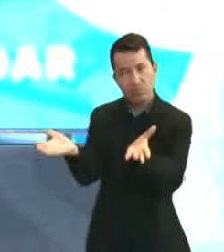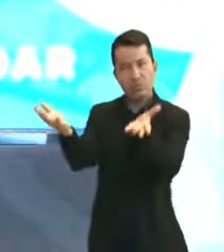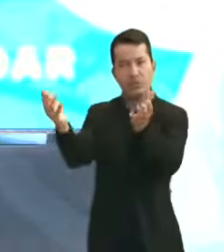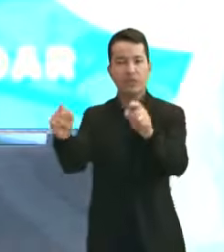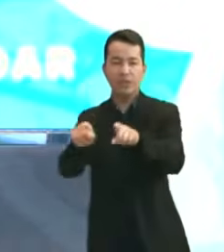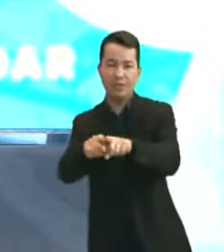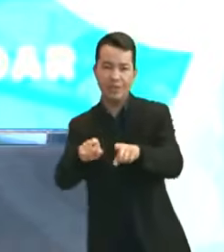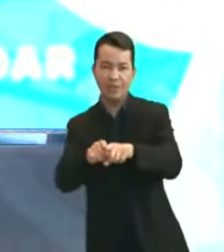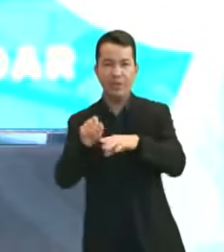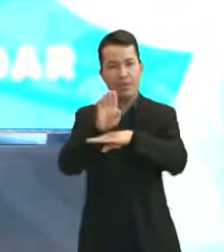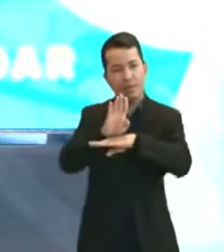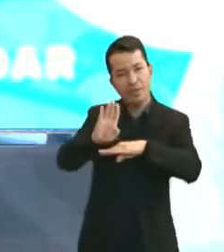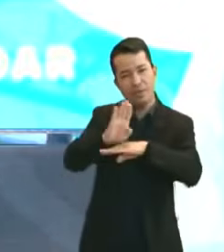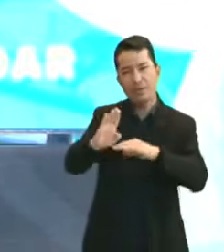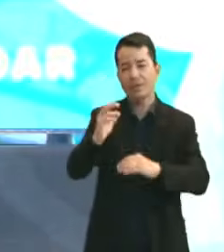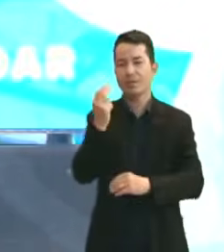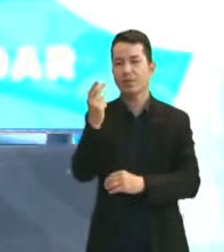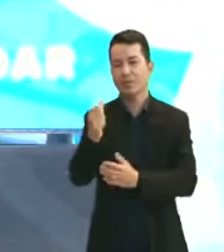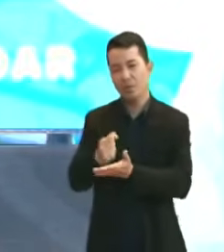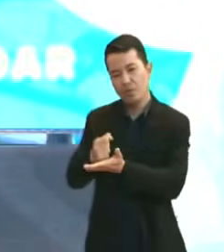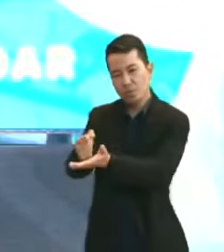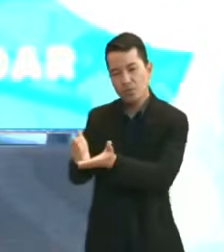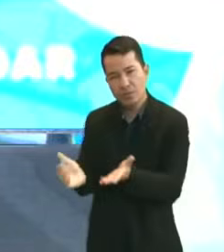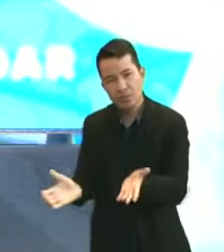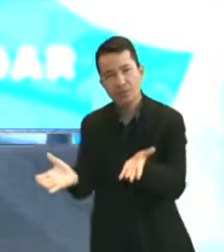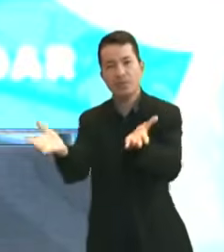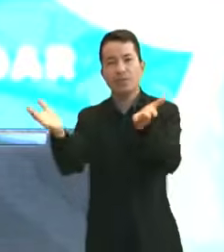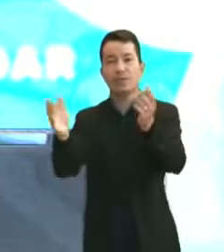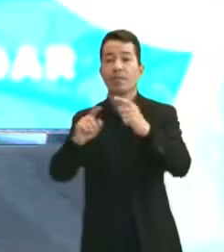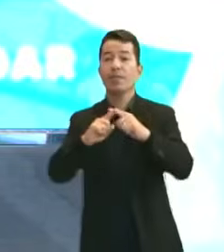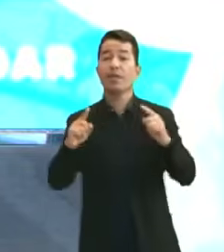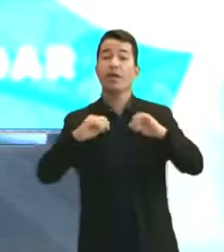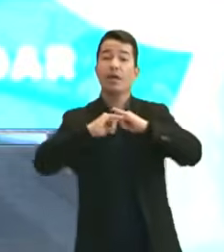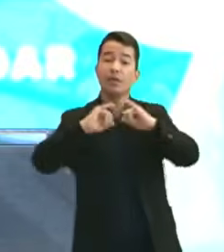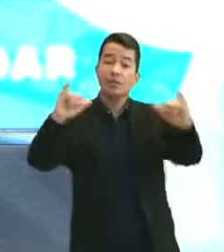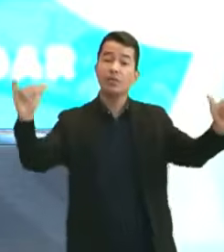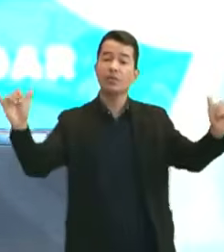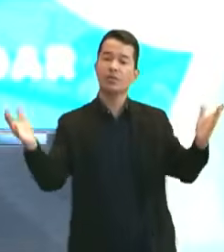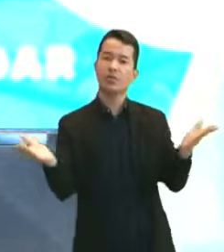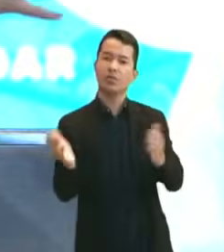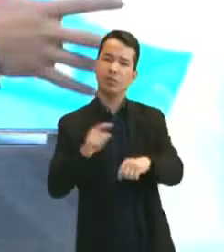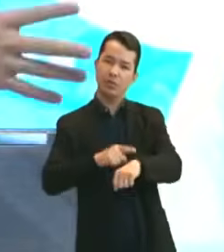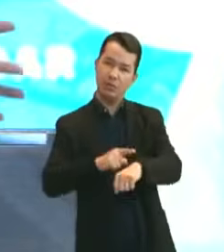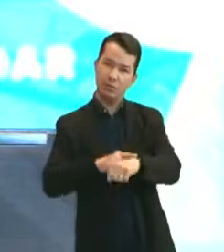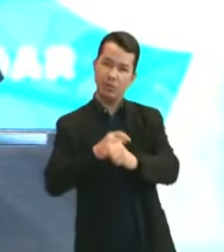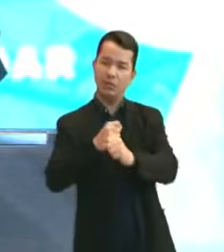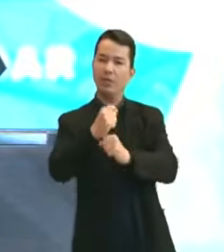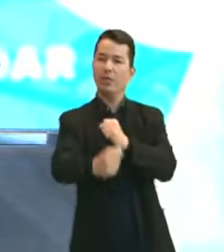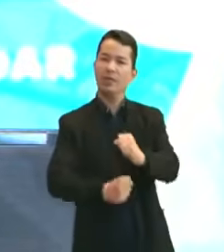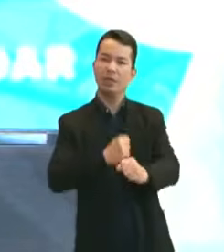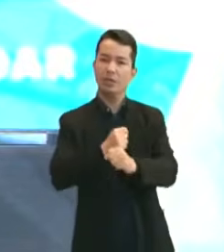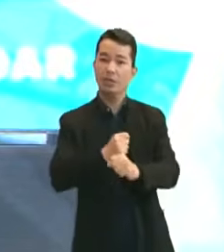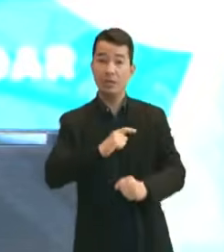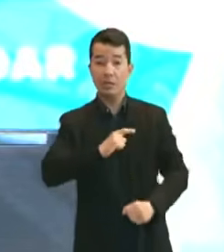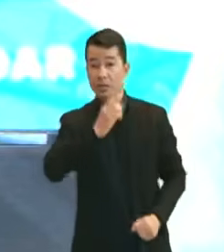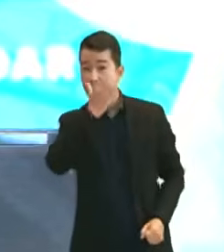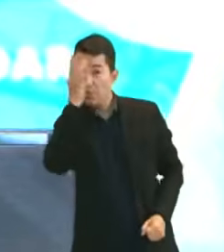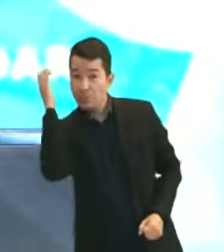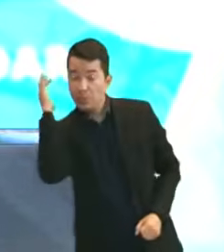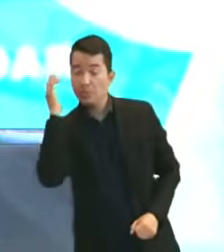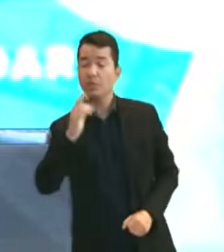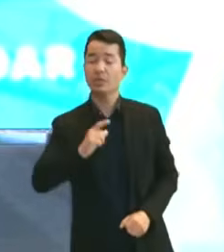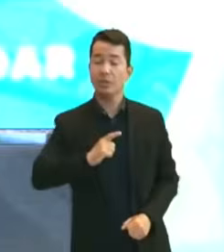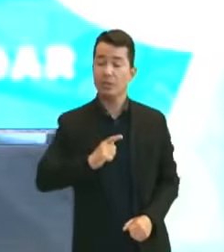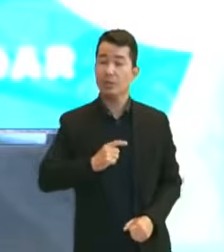de Barnabé como igreja. E olha, eu quero te dizer, essa é uma época do ano muito desafiadora, porque boa parte da nossa igreja sai de férias. Então o nosso grupo